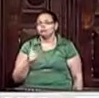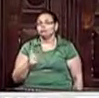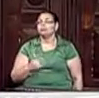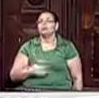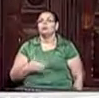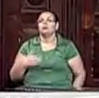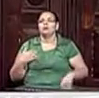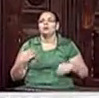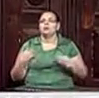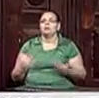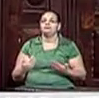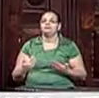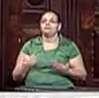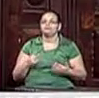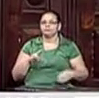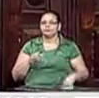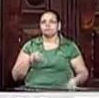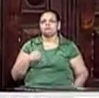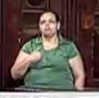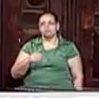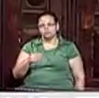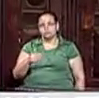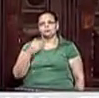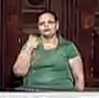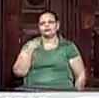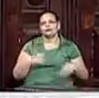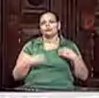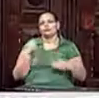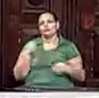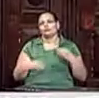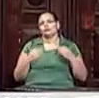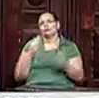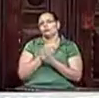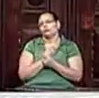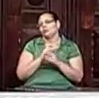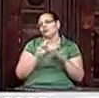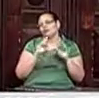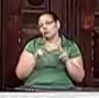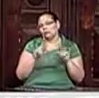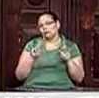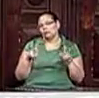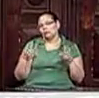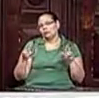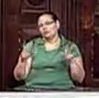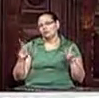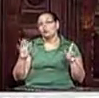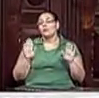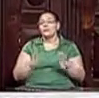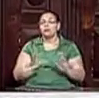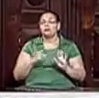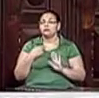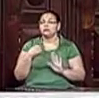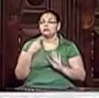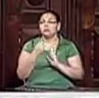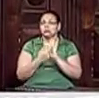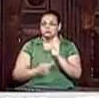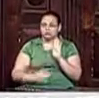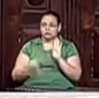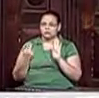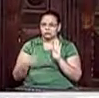que isso vai ser demanda na justiça, etc. Mas se as regras